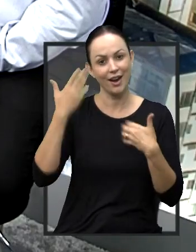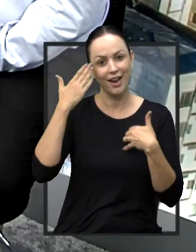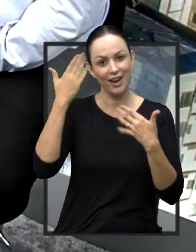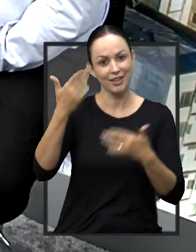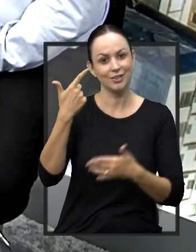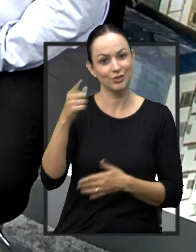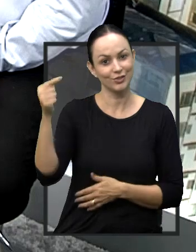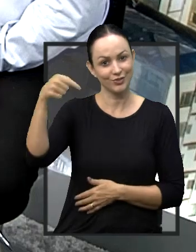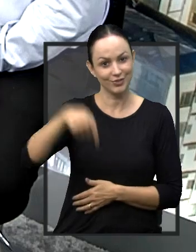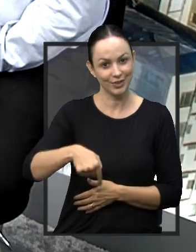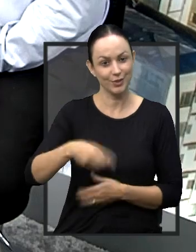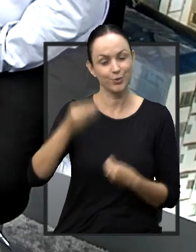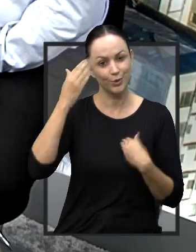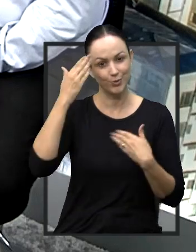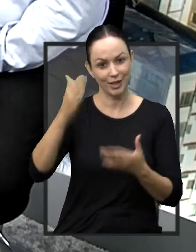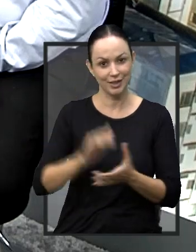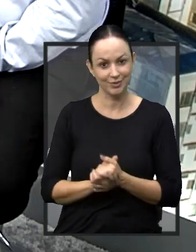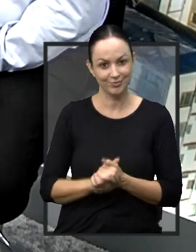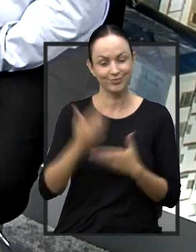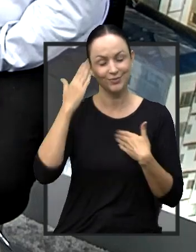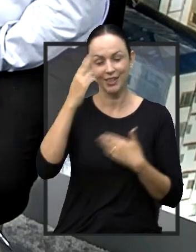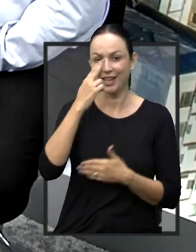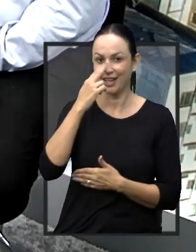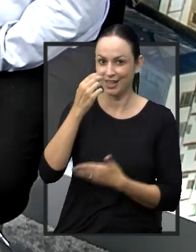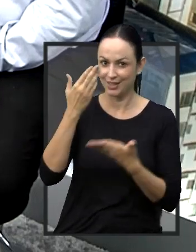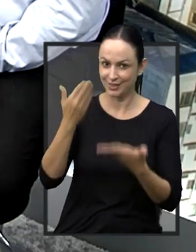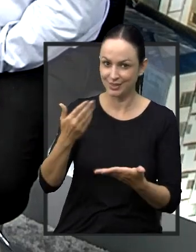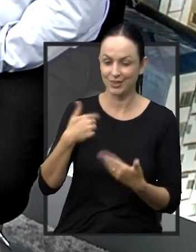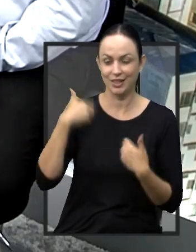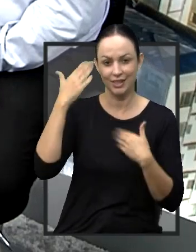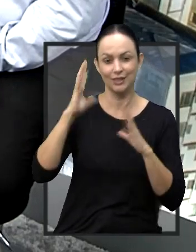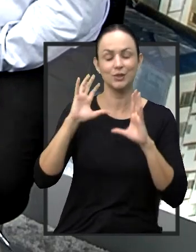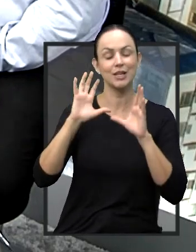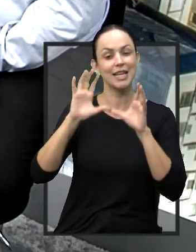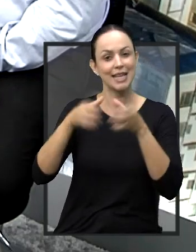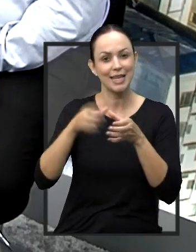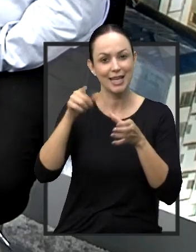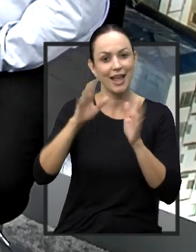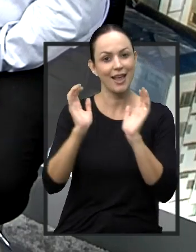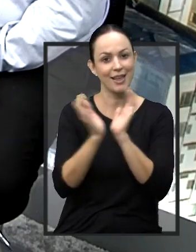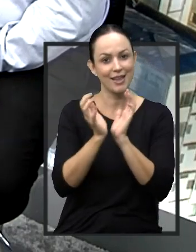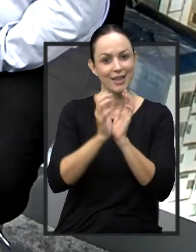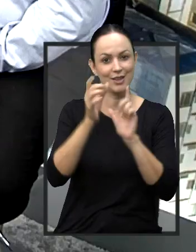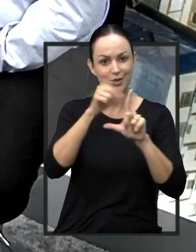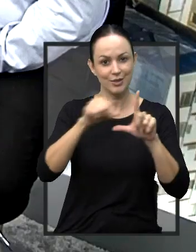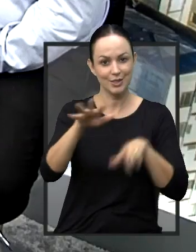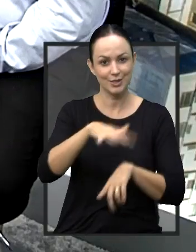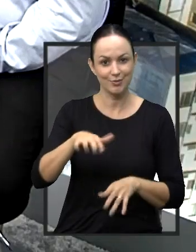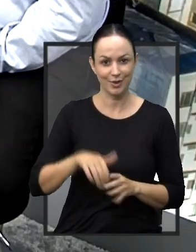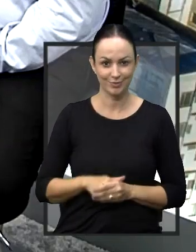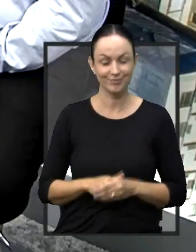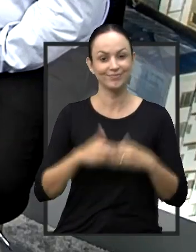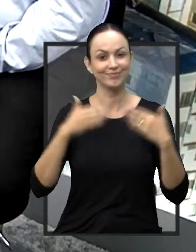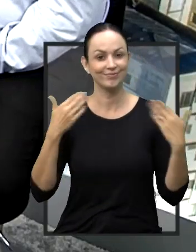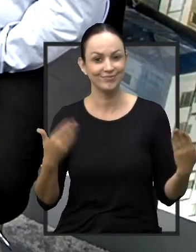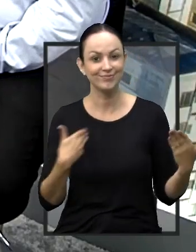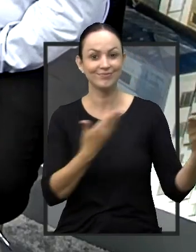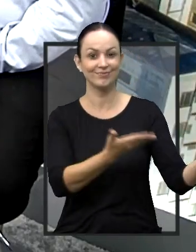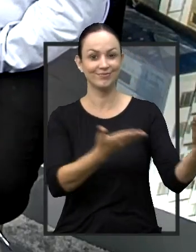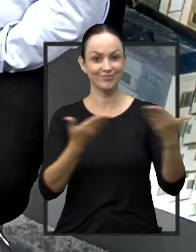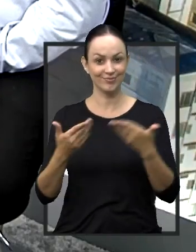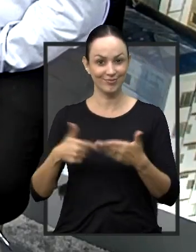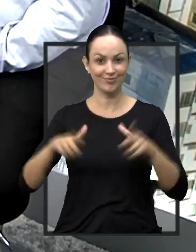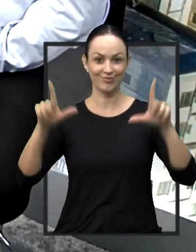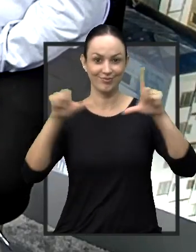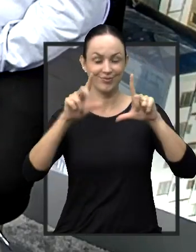agradecer a sua presença aqui. Muito obrigado. Viu? Obrigado, Ângelo. Eu que agradeço toda a equipe da TV Câmara aí pelo espaço. Pois bem, nós recebemos